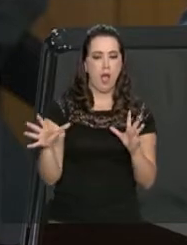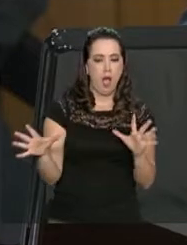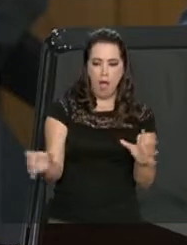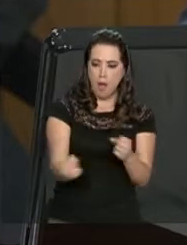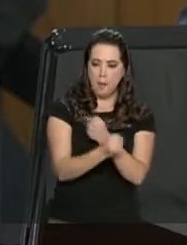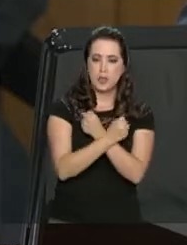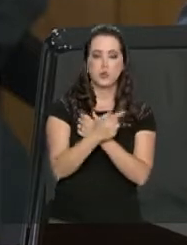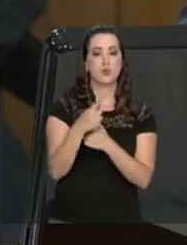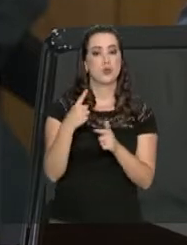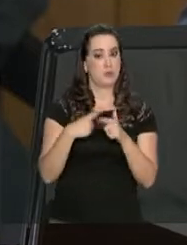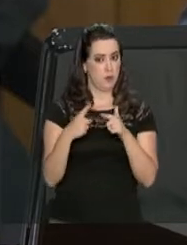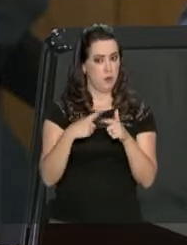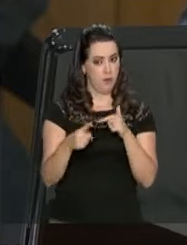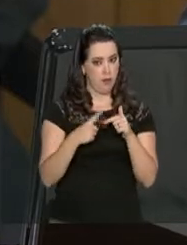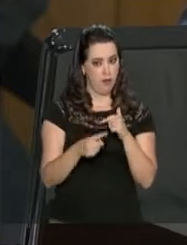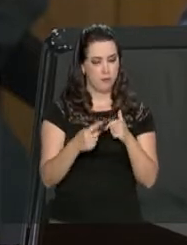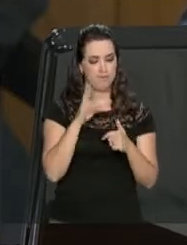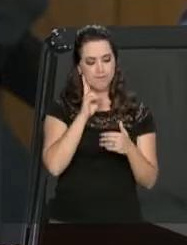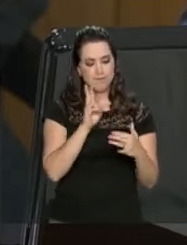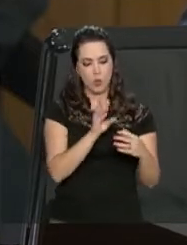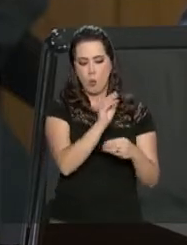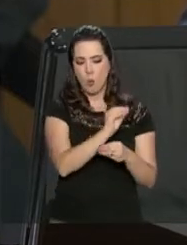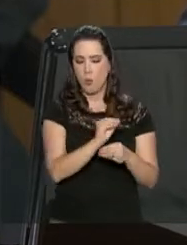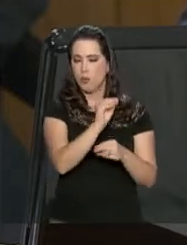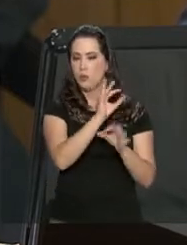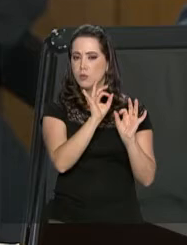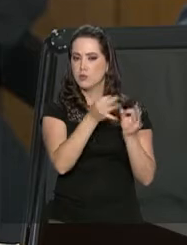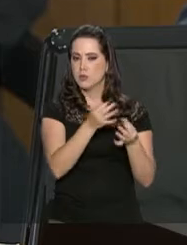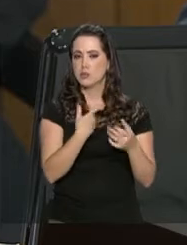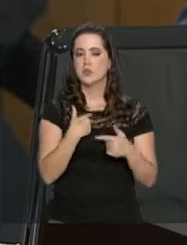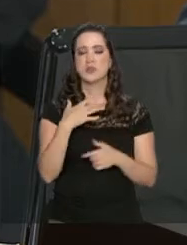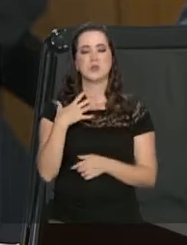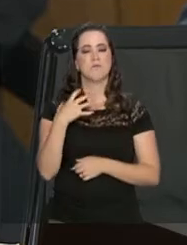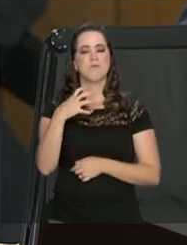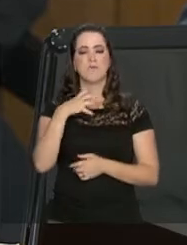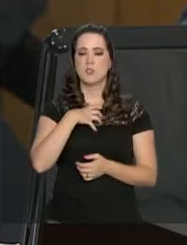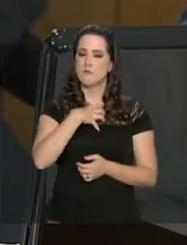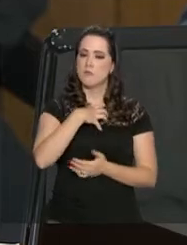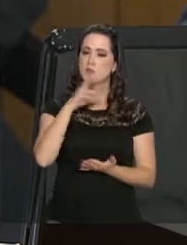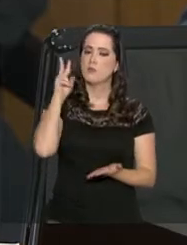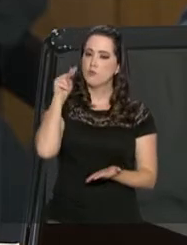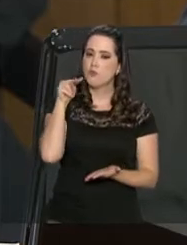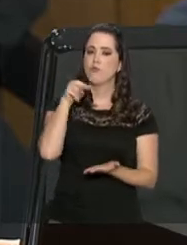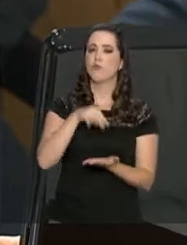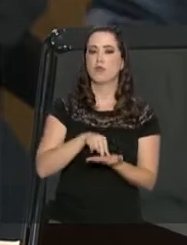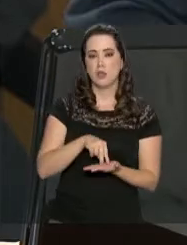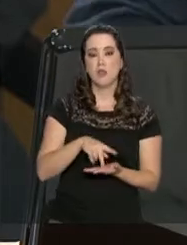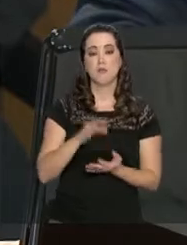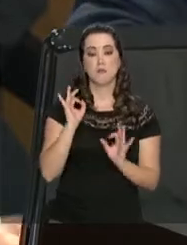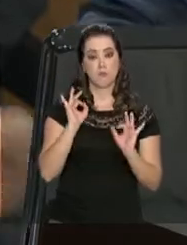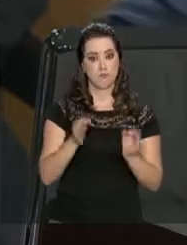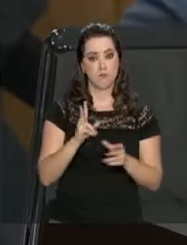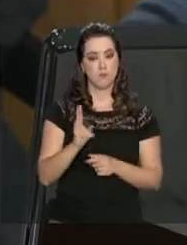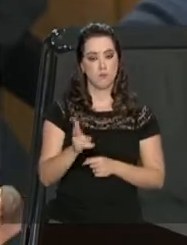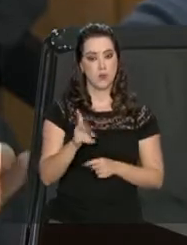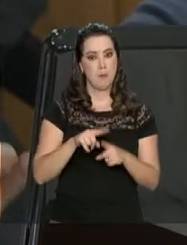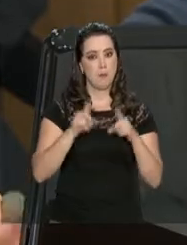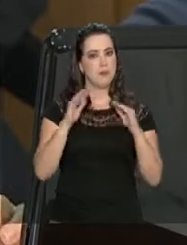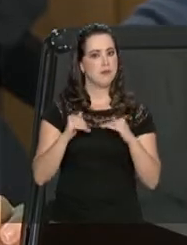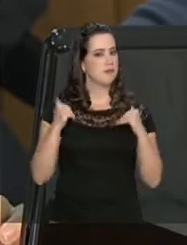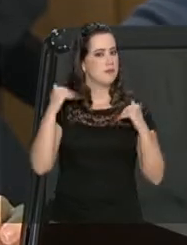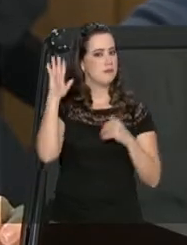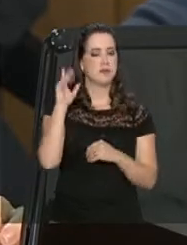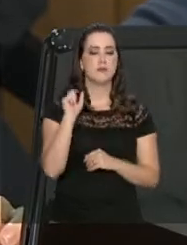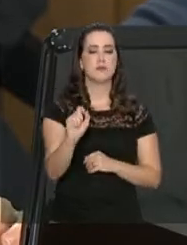abraçou esse desafio de modo destemido, de modo firme, de modo preciso, mas, acima